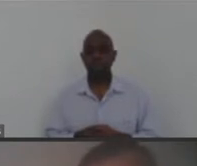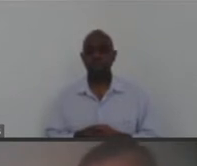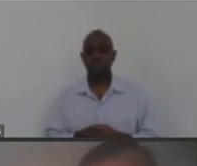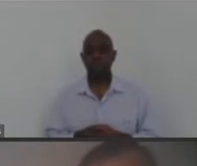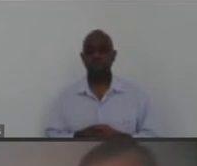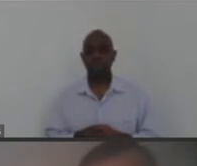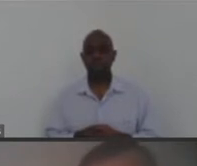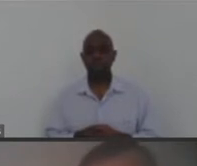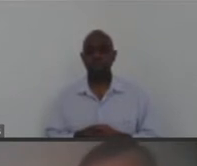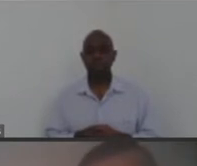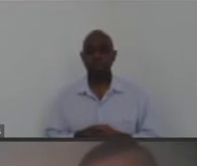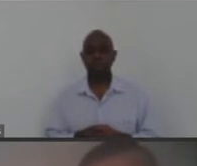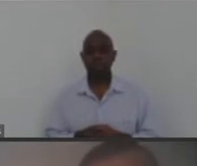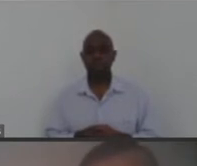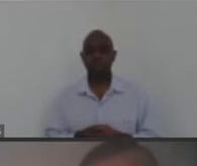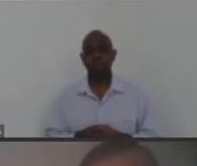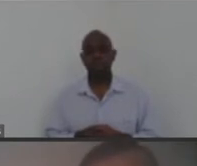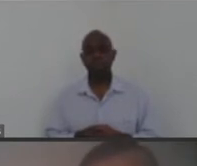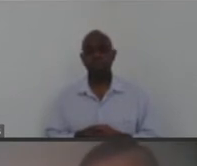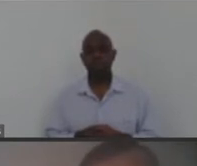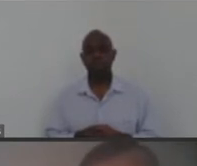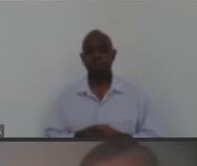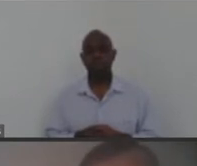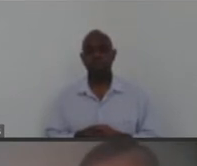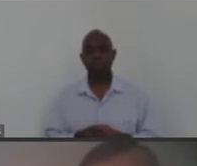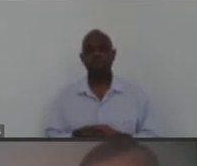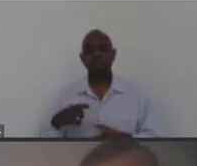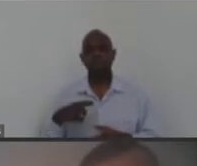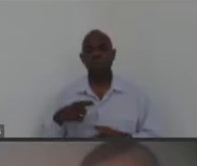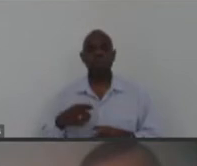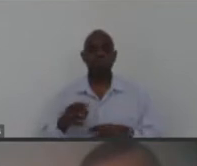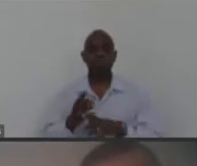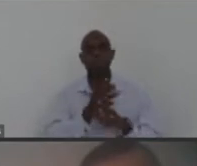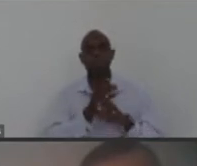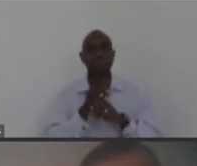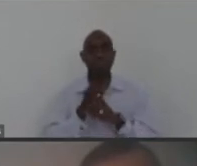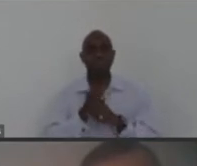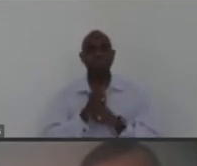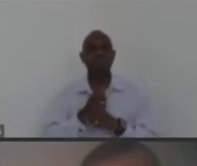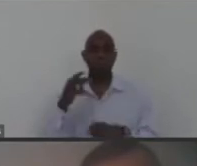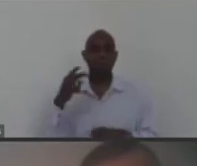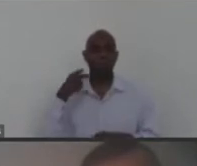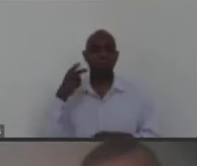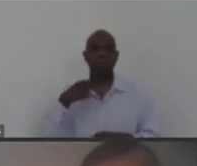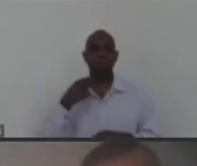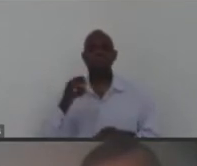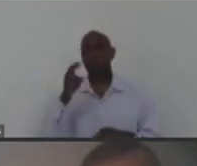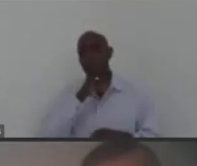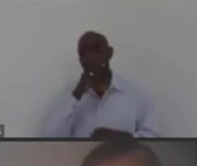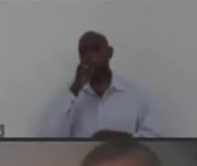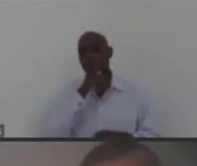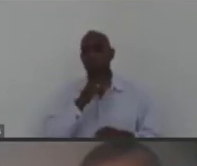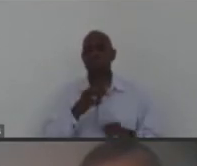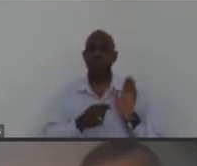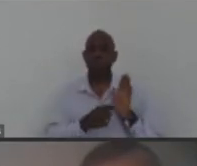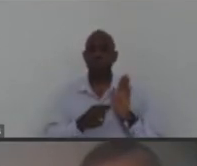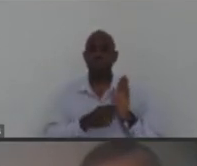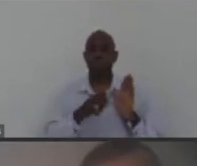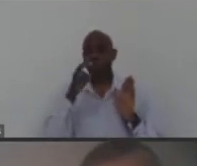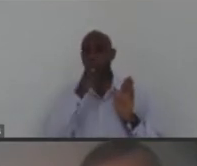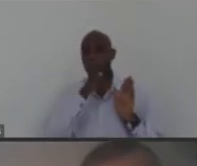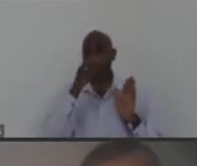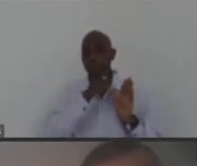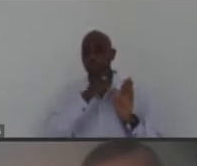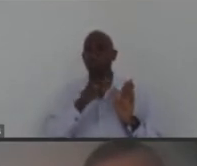Terminado. O número regimental para sua apreciação e com requerimento de urgência, eu coloco o requerimento de urgência